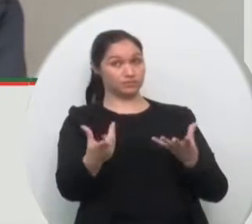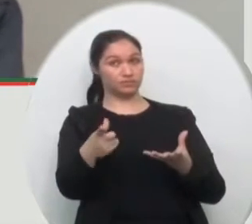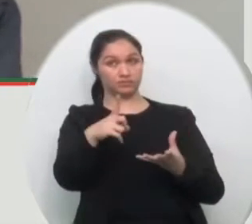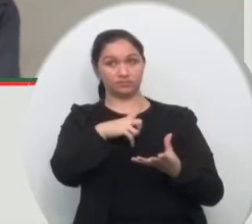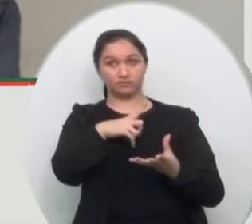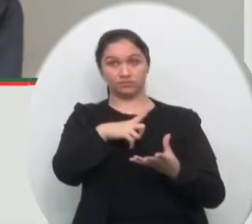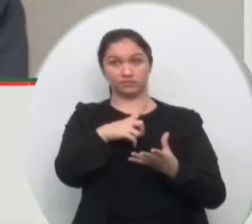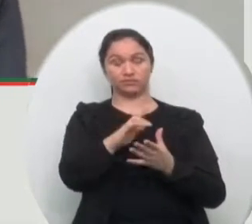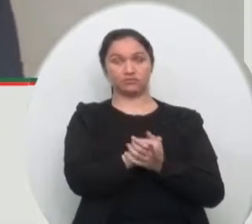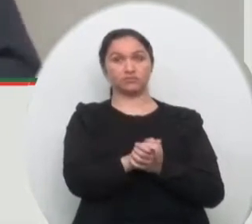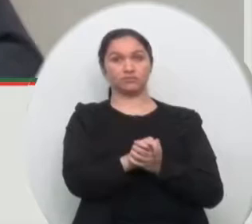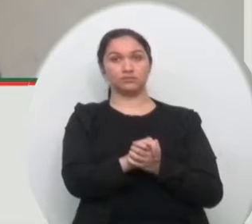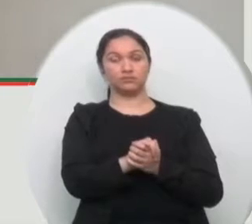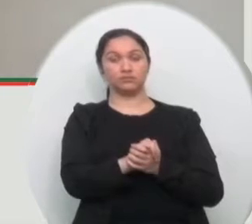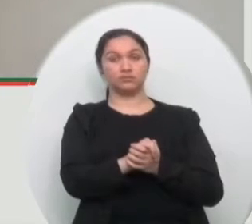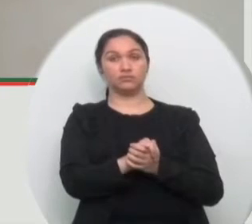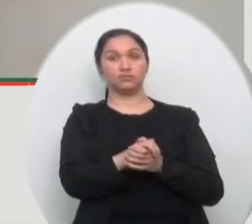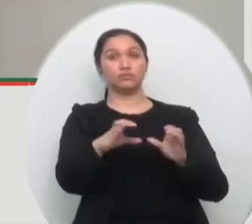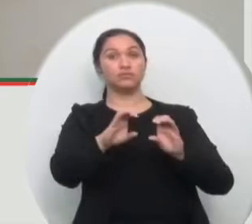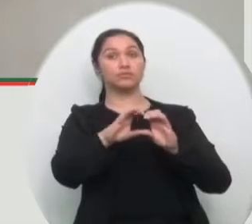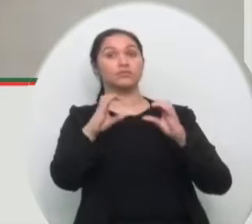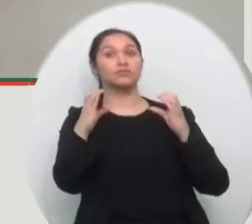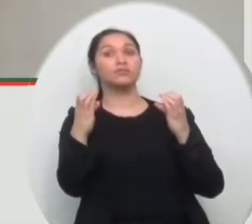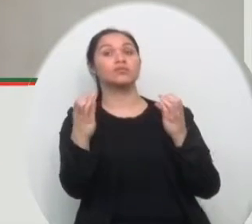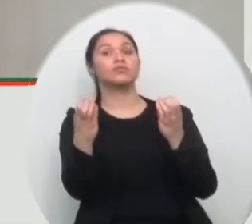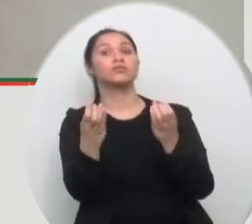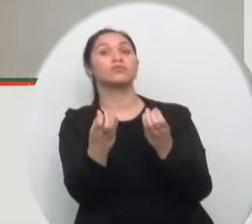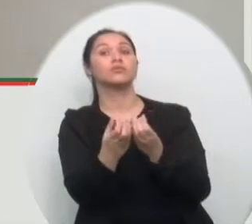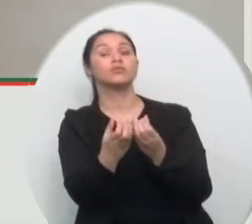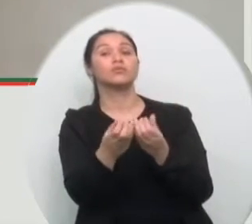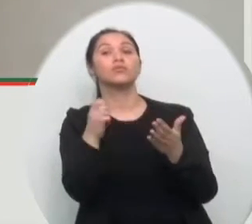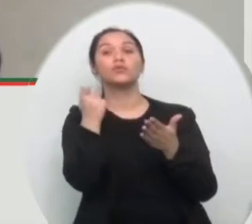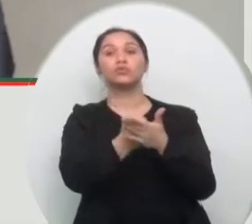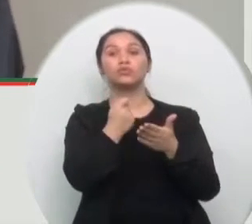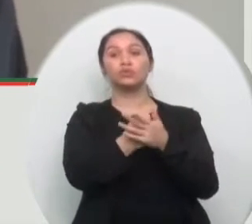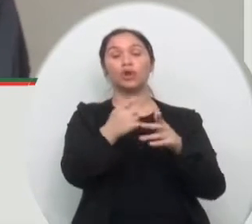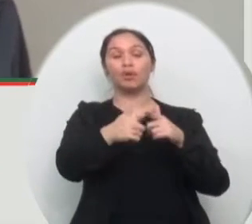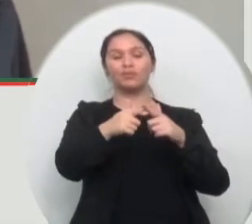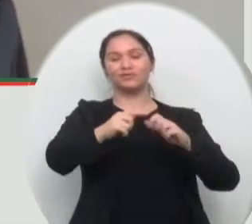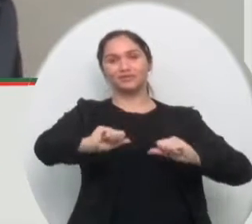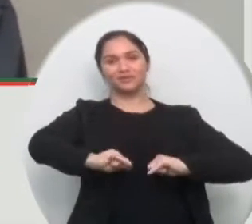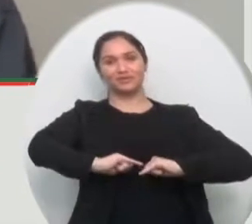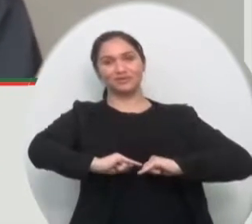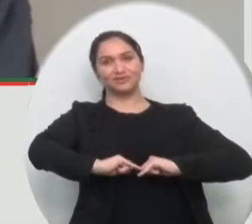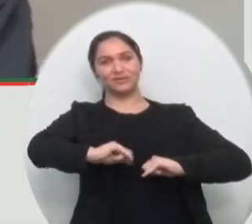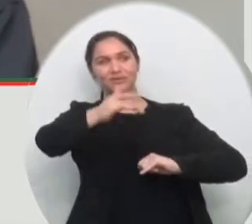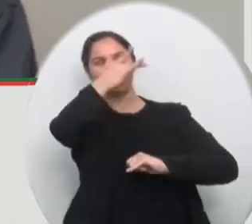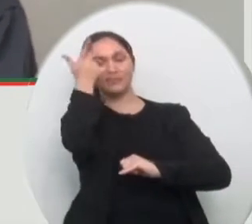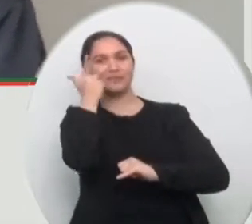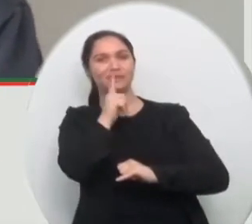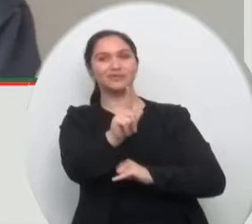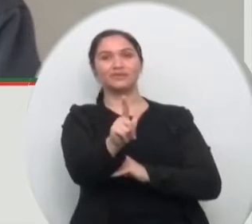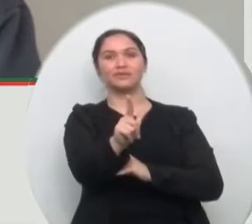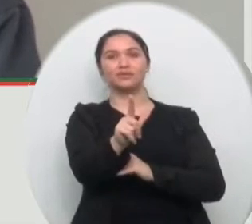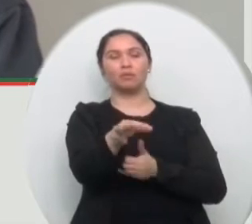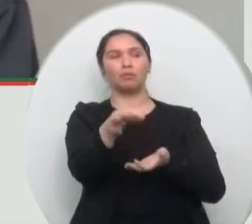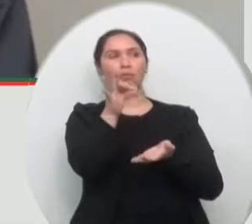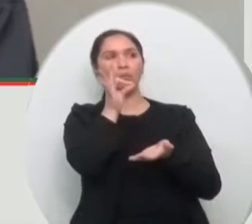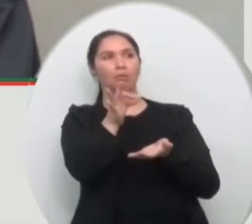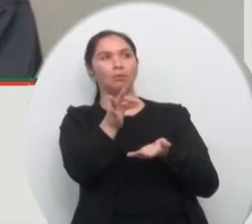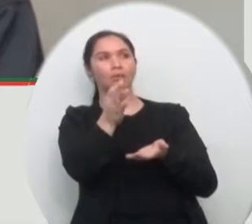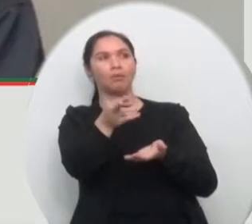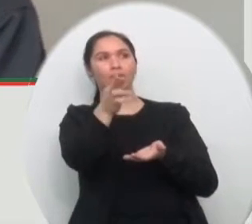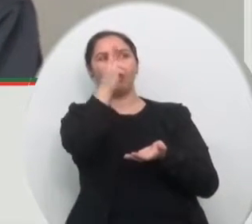dessa, onde a comunidade sofre, os moradores não conseguem mais nem ao menos almoçar, tomar café. Era o